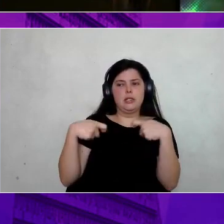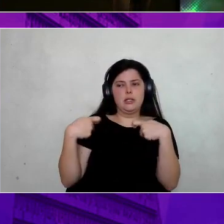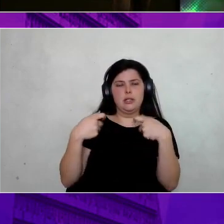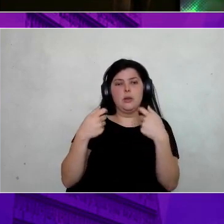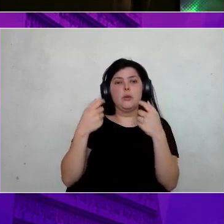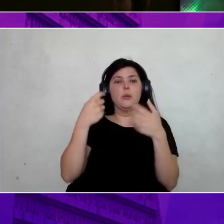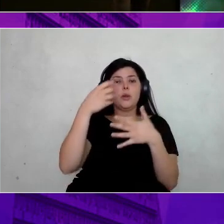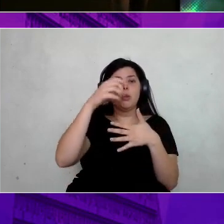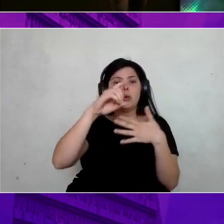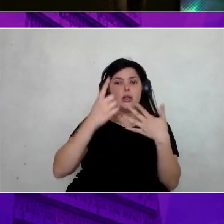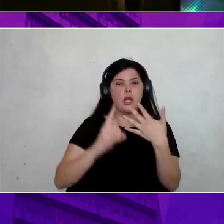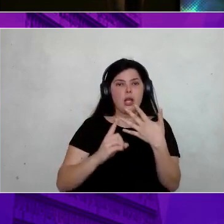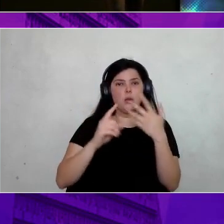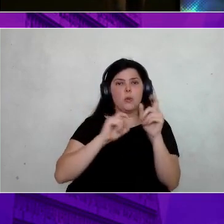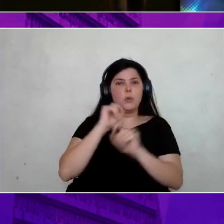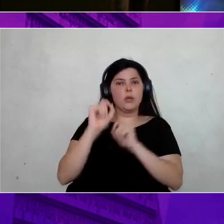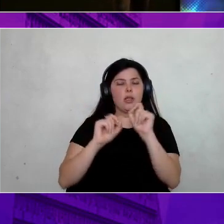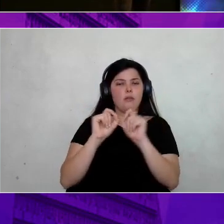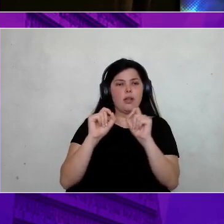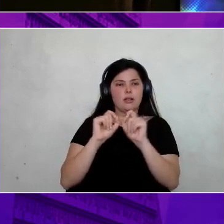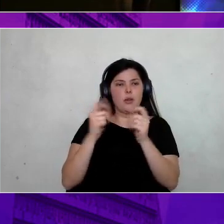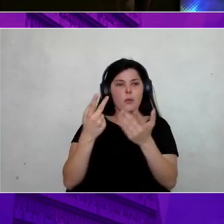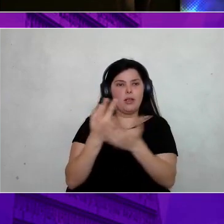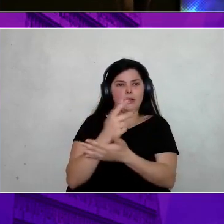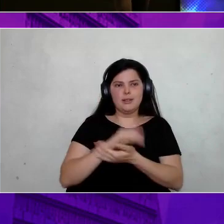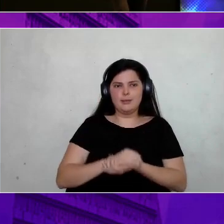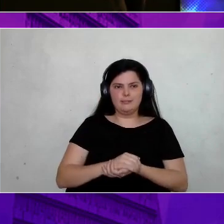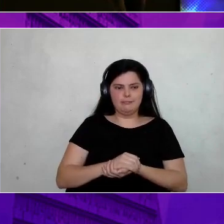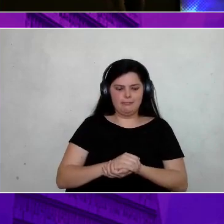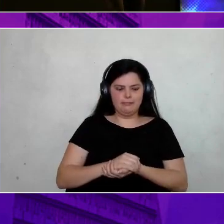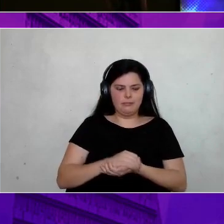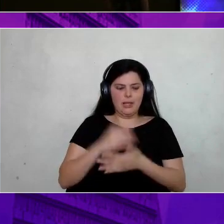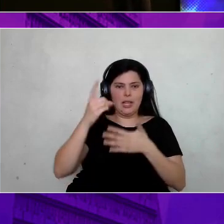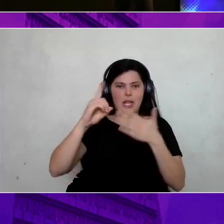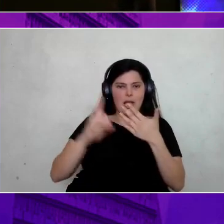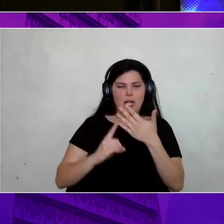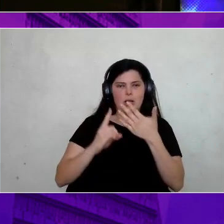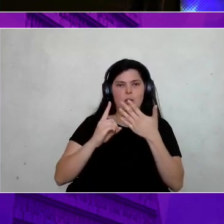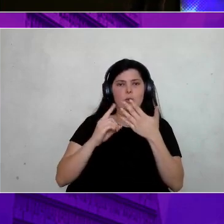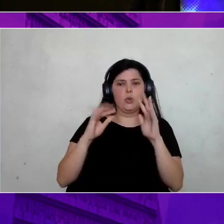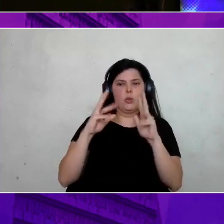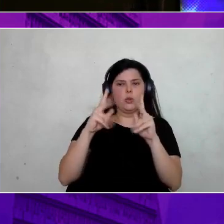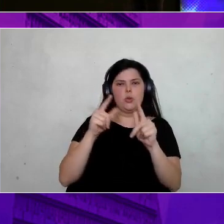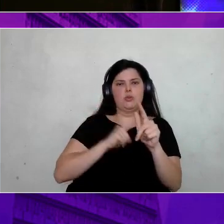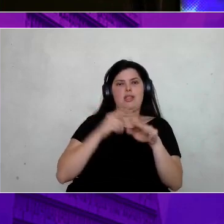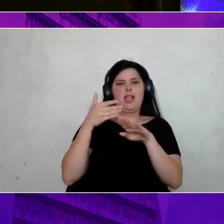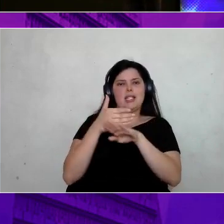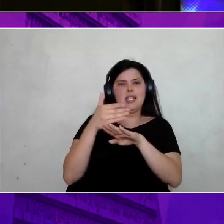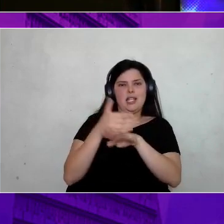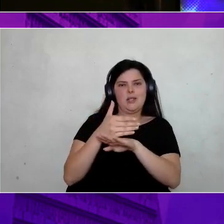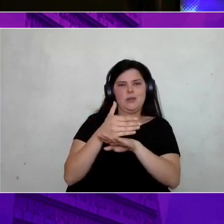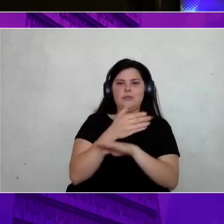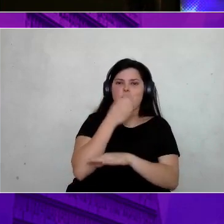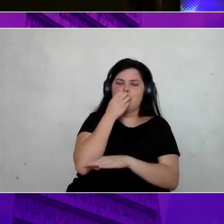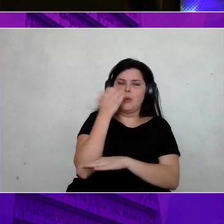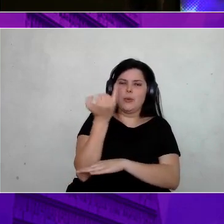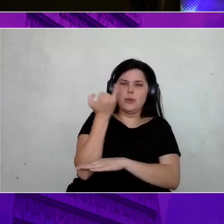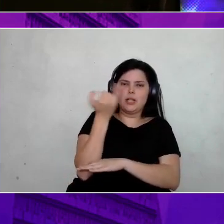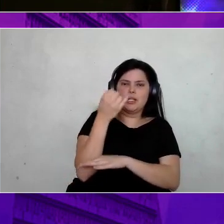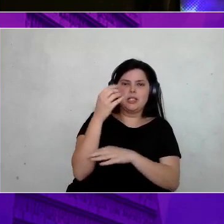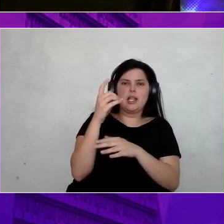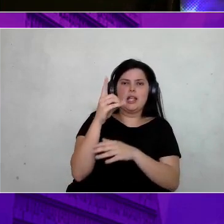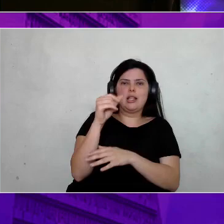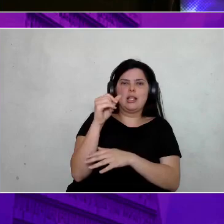acaba sendo ali passado por todos, né? Então, esse é o ponto do Data Mesh, como